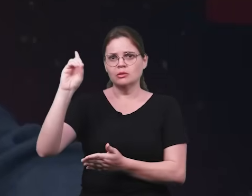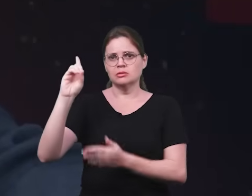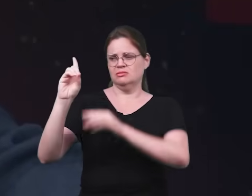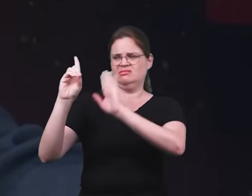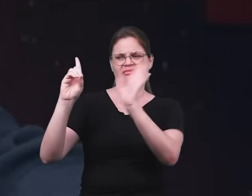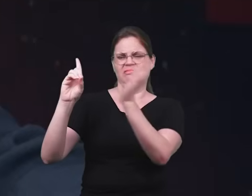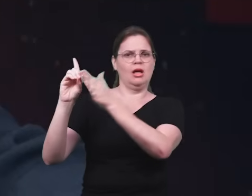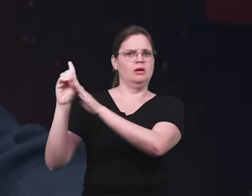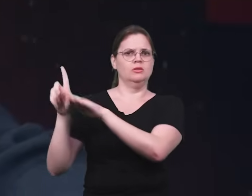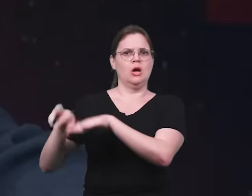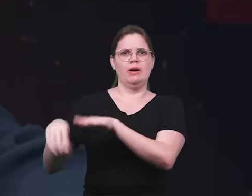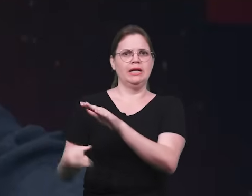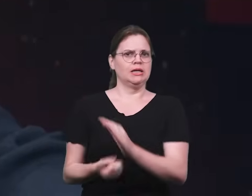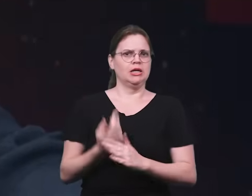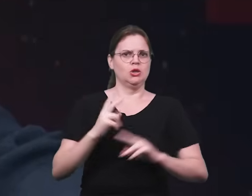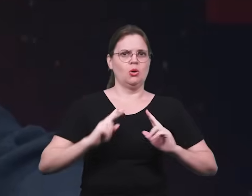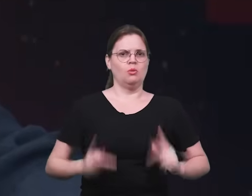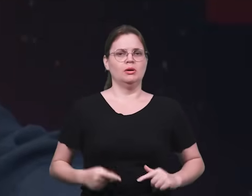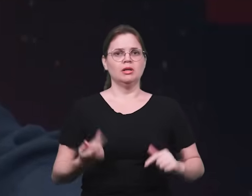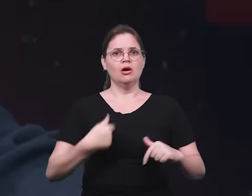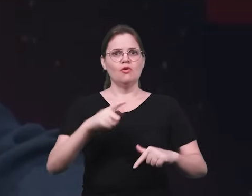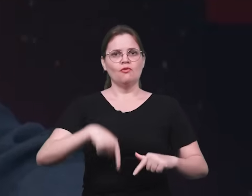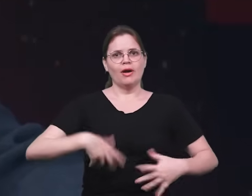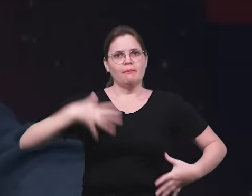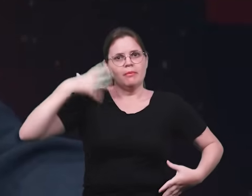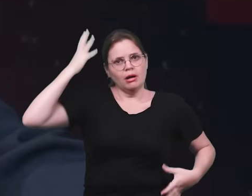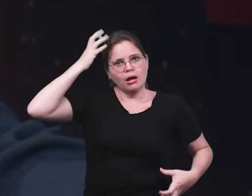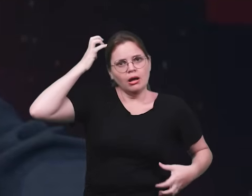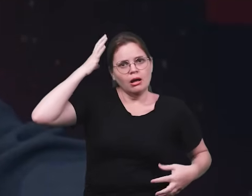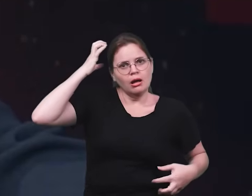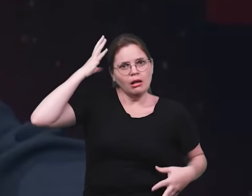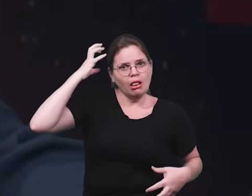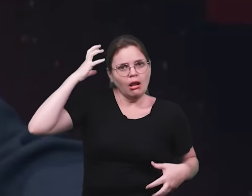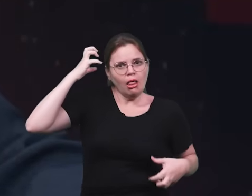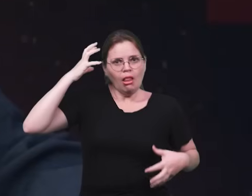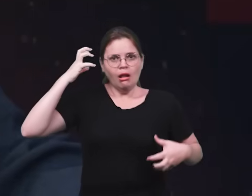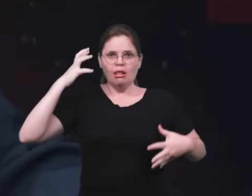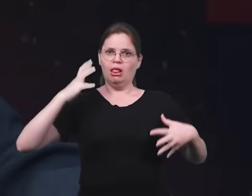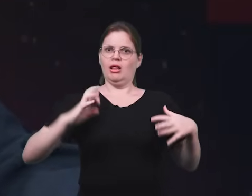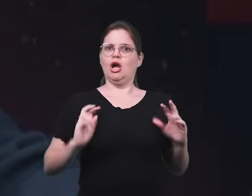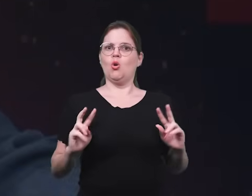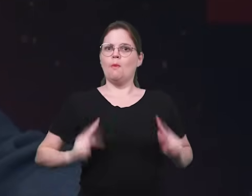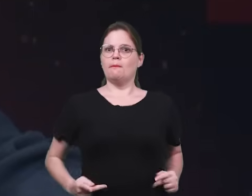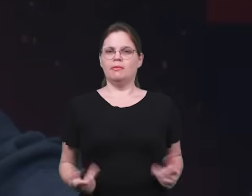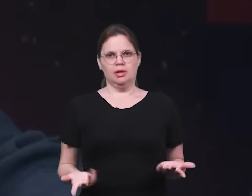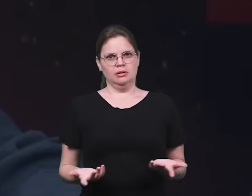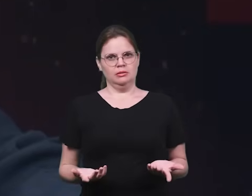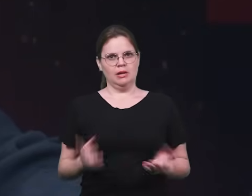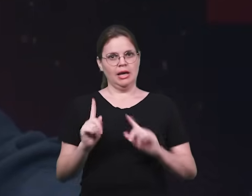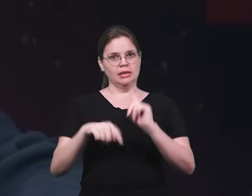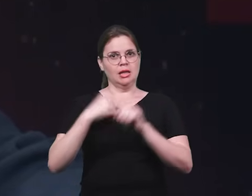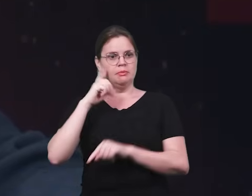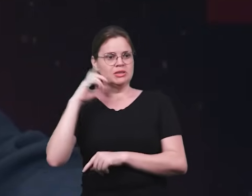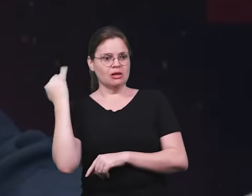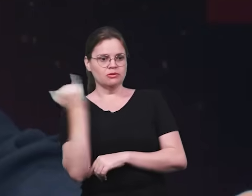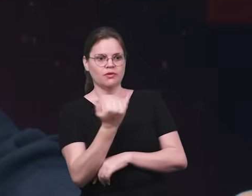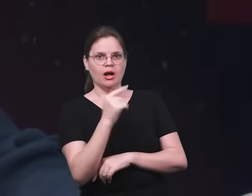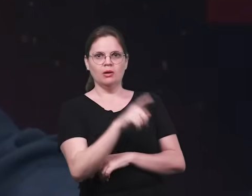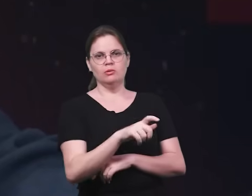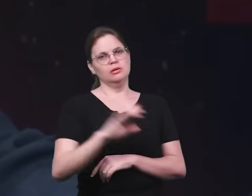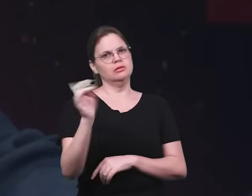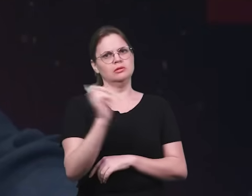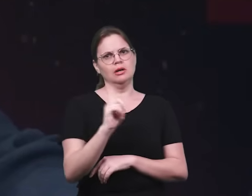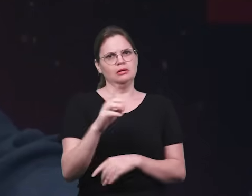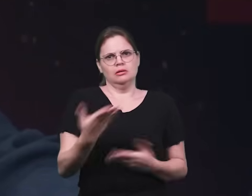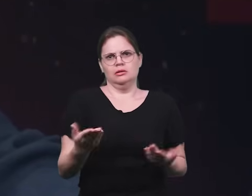Deus não criou o homem foi evoluindo ao longo do tempo, e em um determinado momento Deus falou com o homem, olha, então todo o